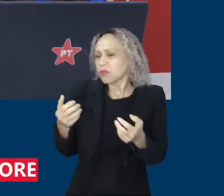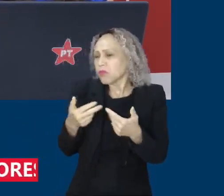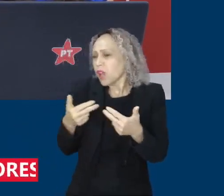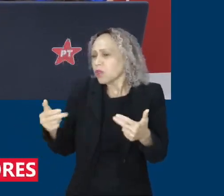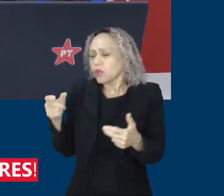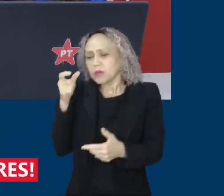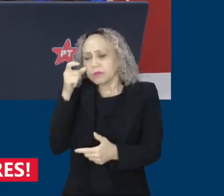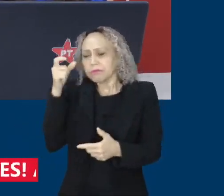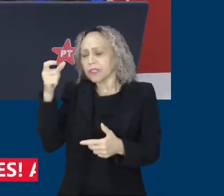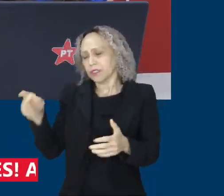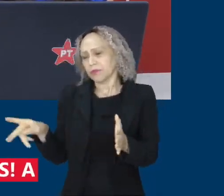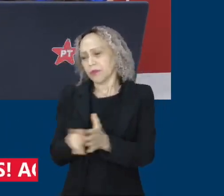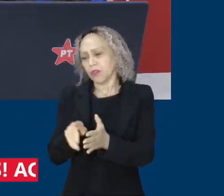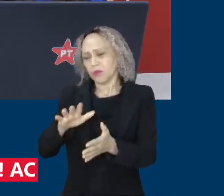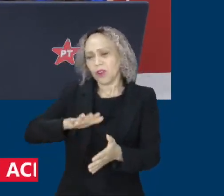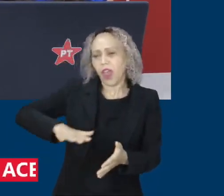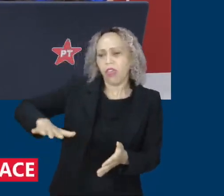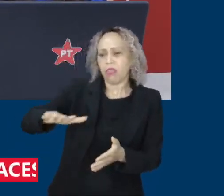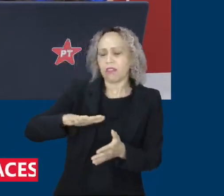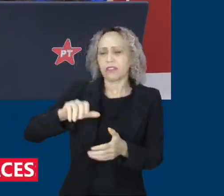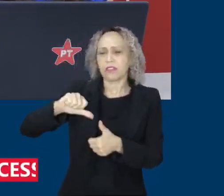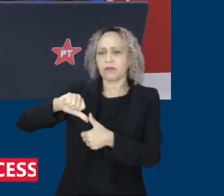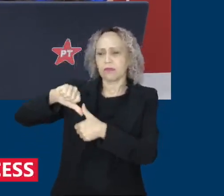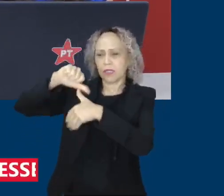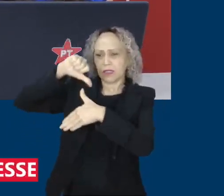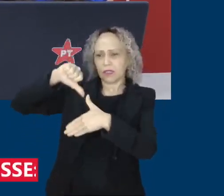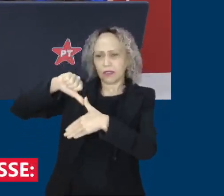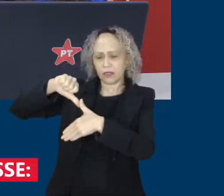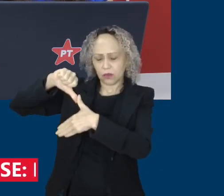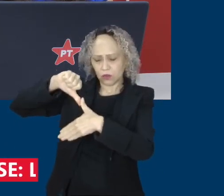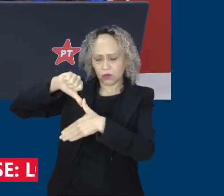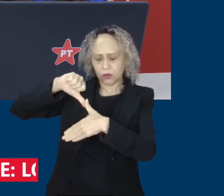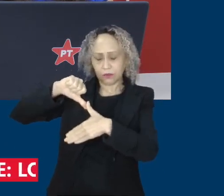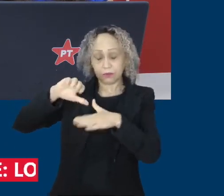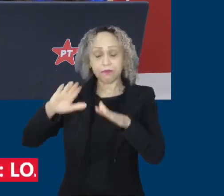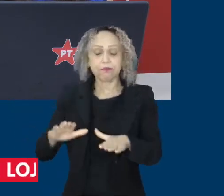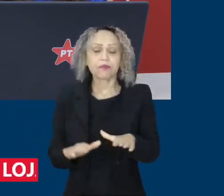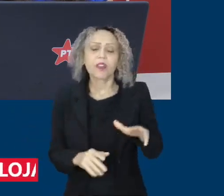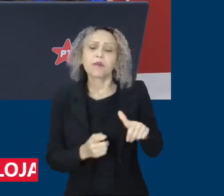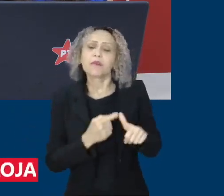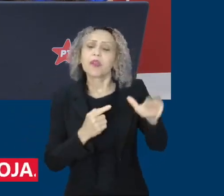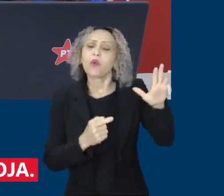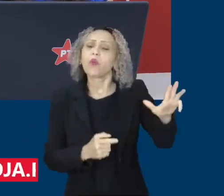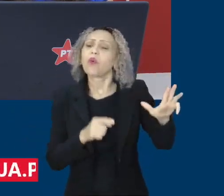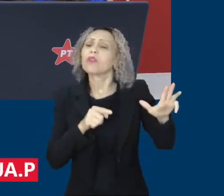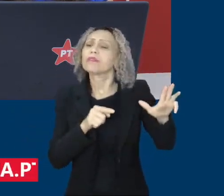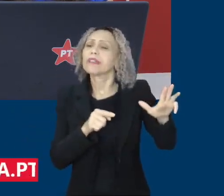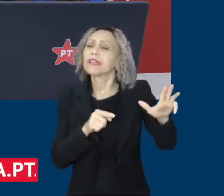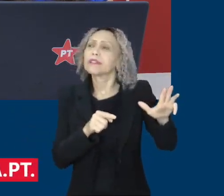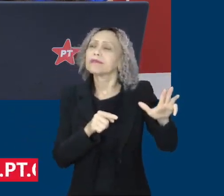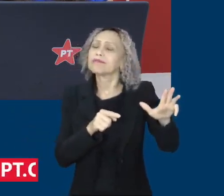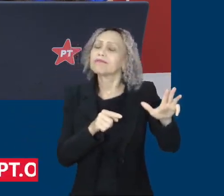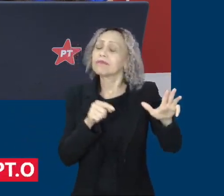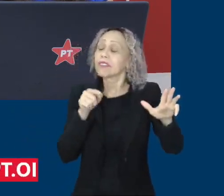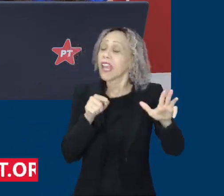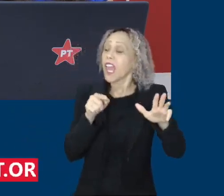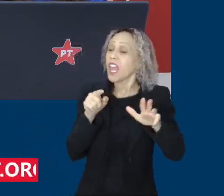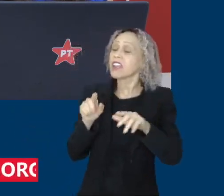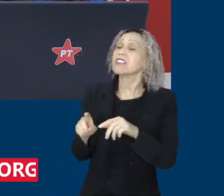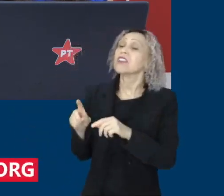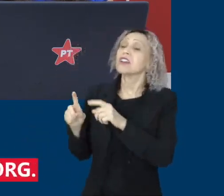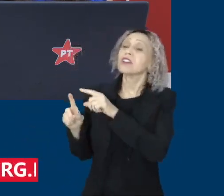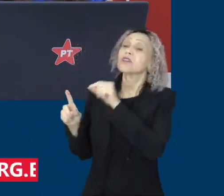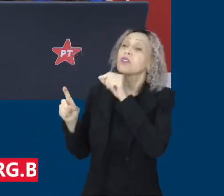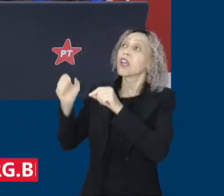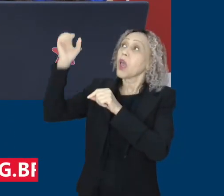Primeiro que o Lula recoloca o Brasil como a liderança regional, por que não dizer uma